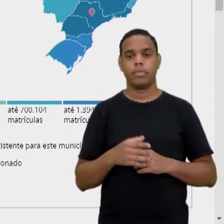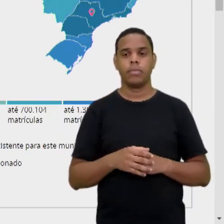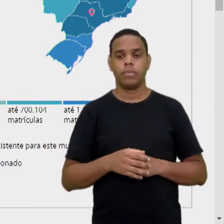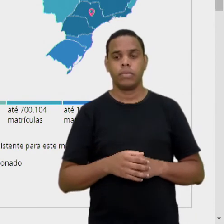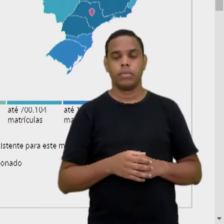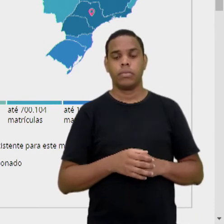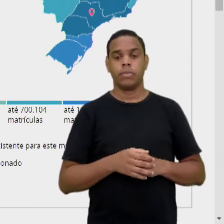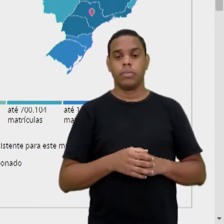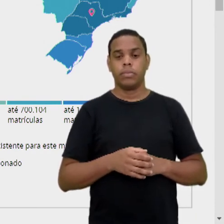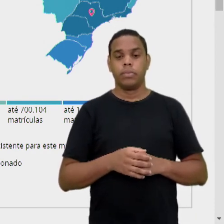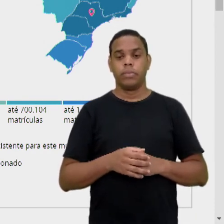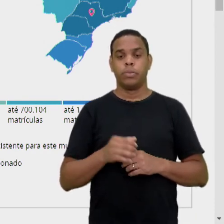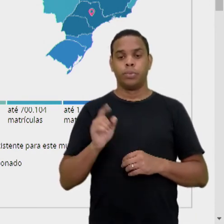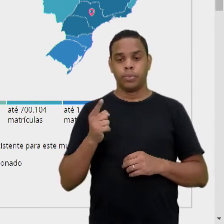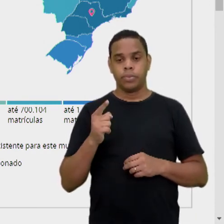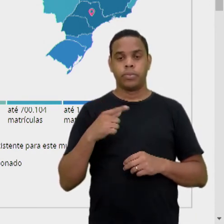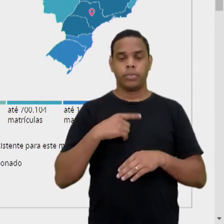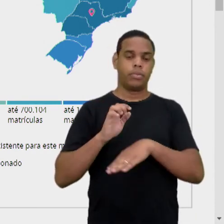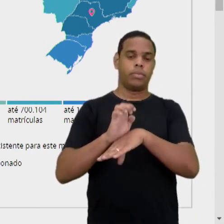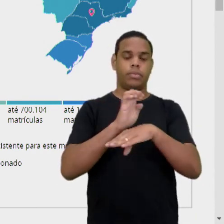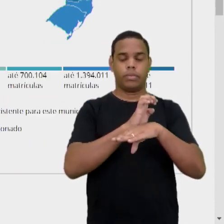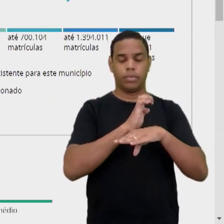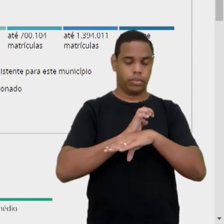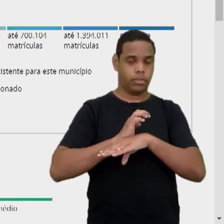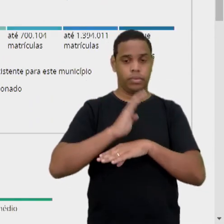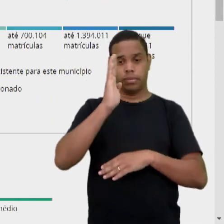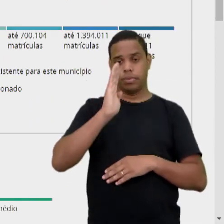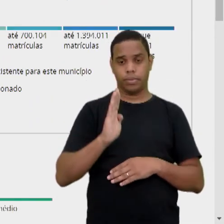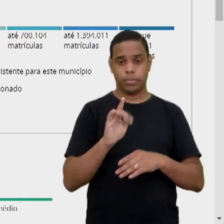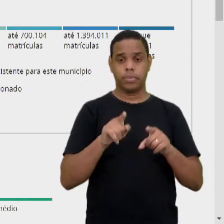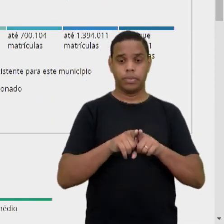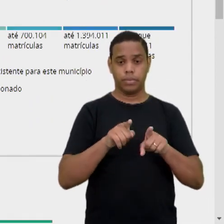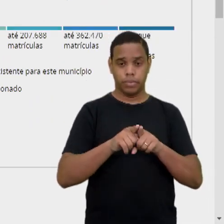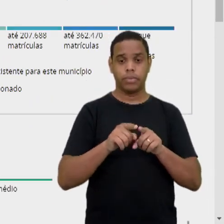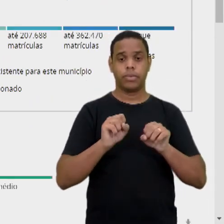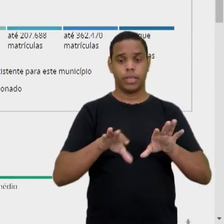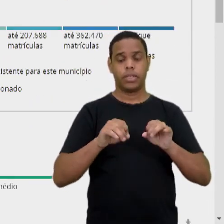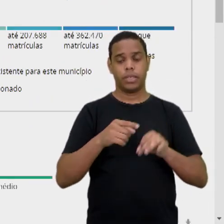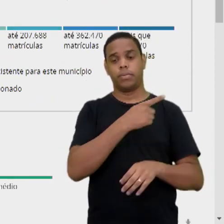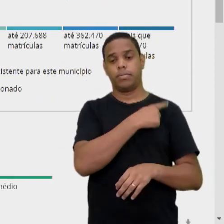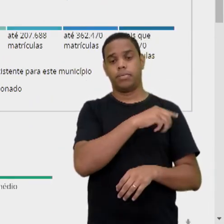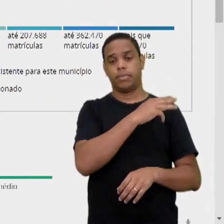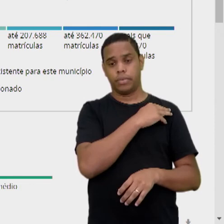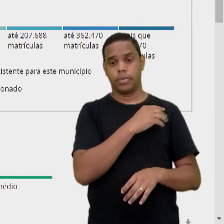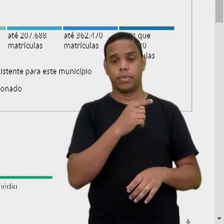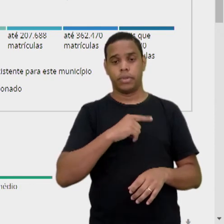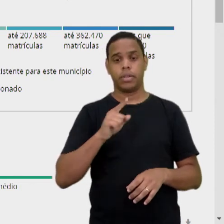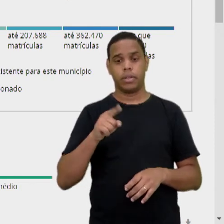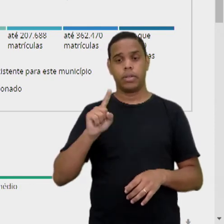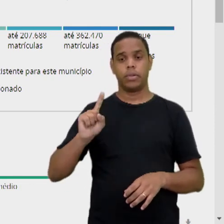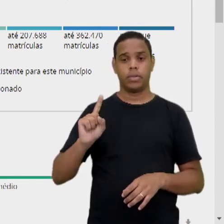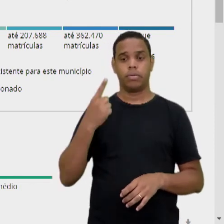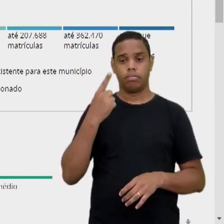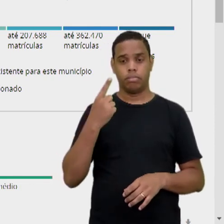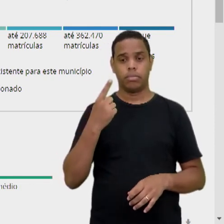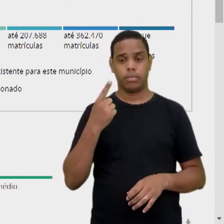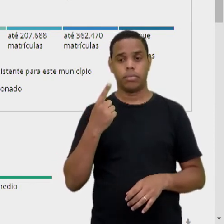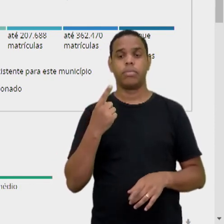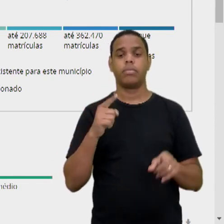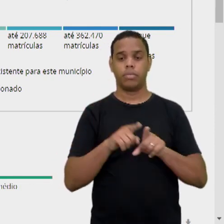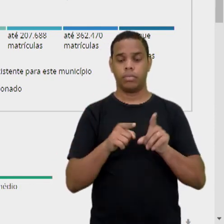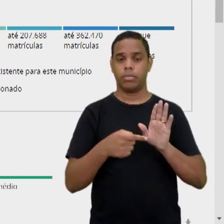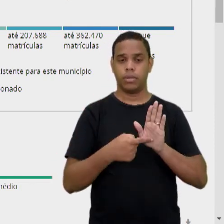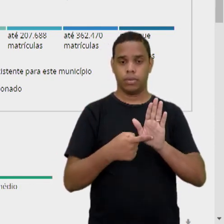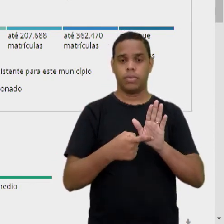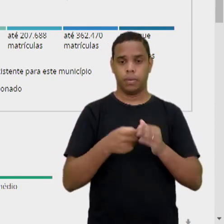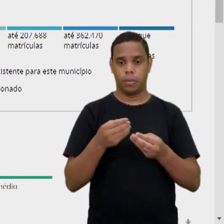aí os estados no Brasil, e também do ensino médio, que está em ranking em primeiro aí, também